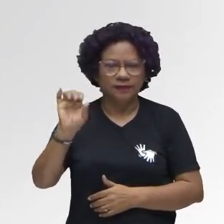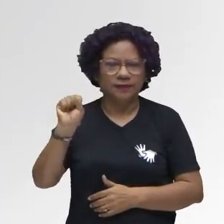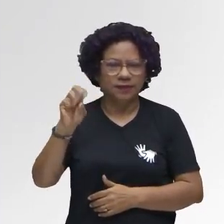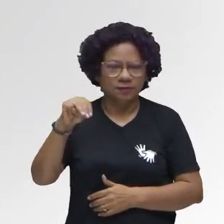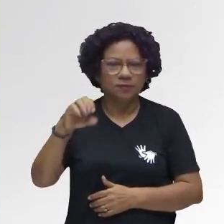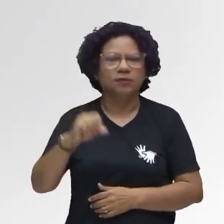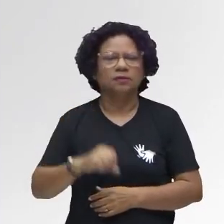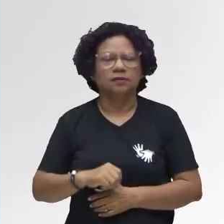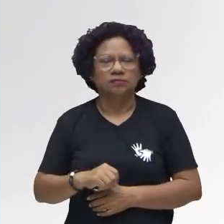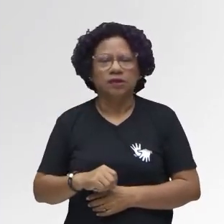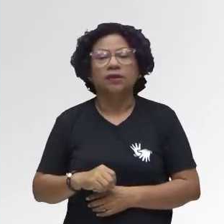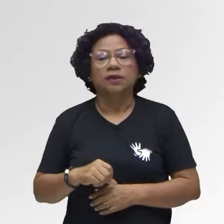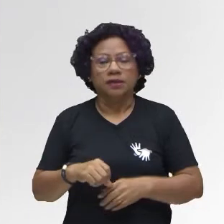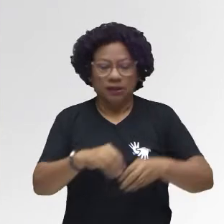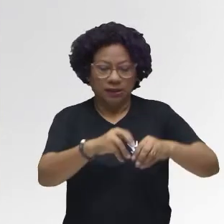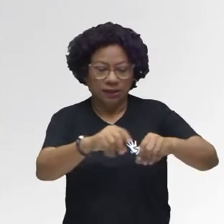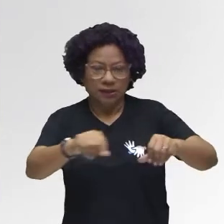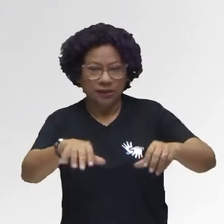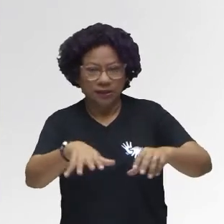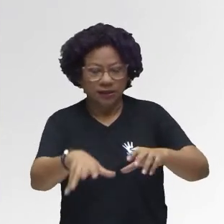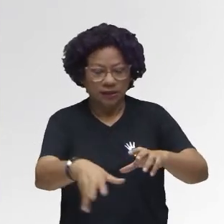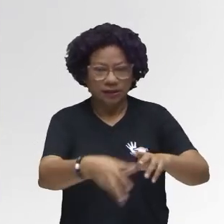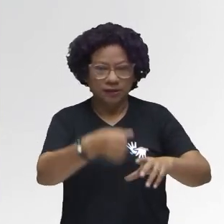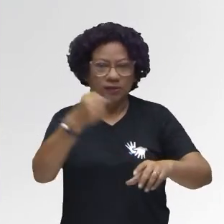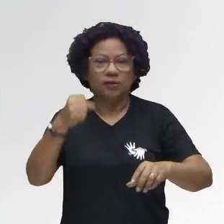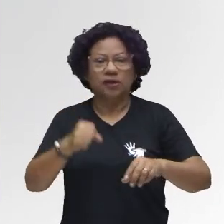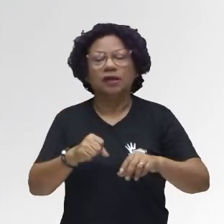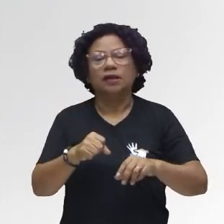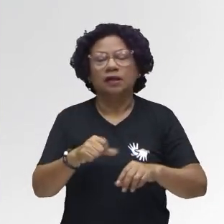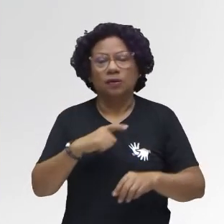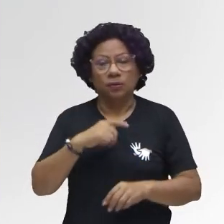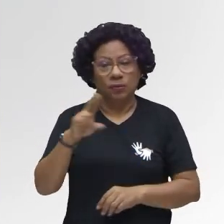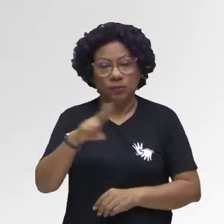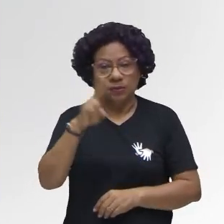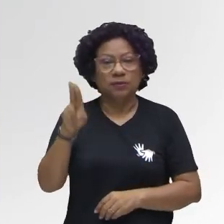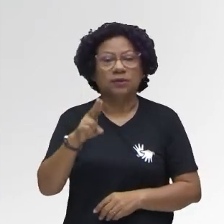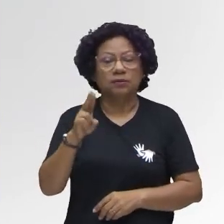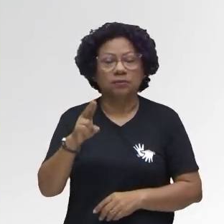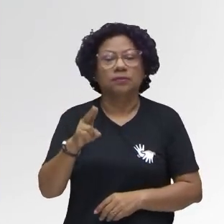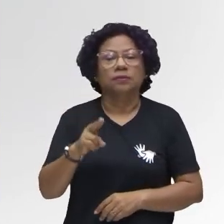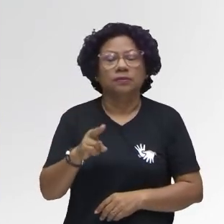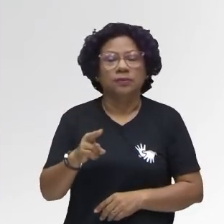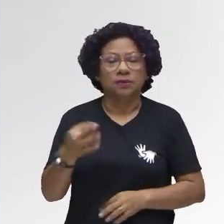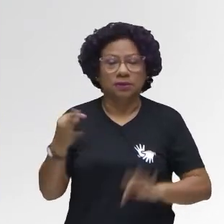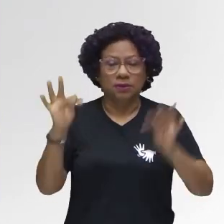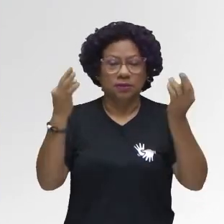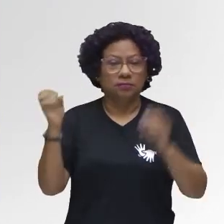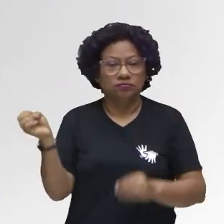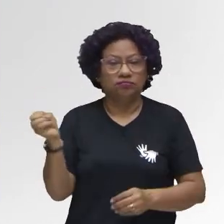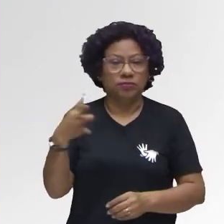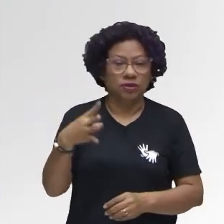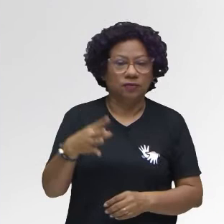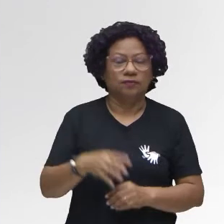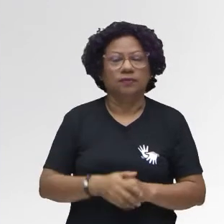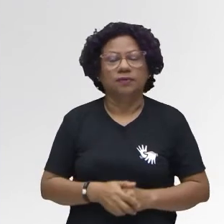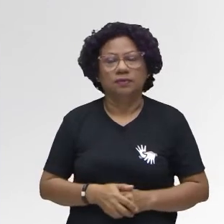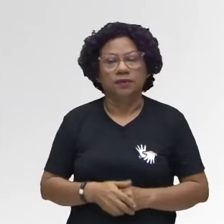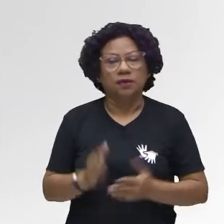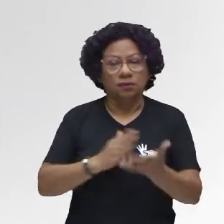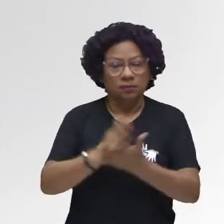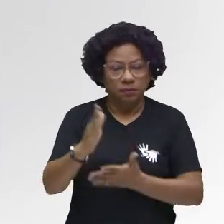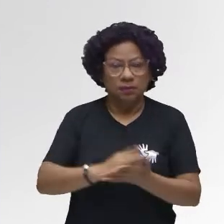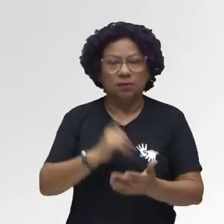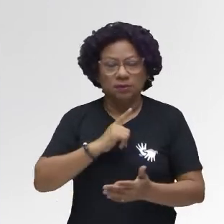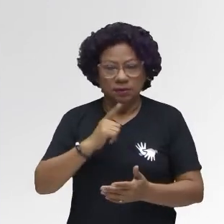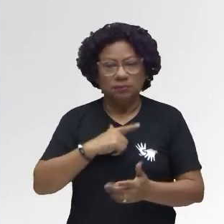naturais em grande quantidade, utilizando máquinas e equipamentos modernos. Pode acarretar graves problemas ambientais,